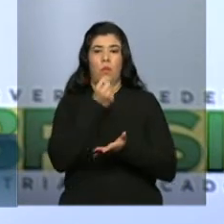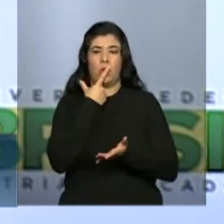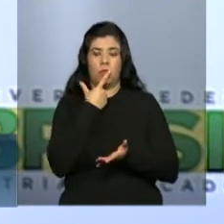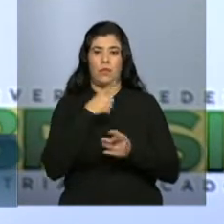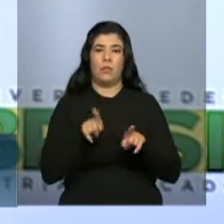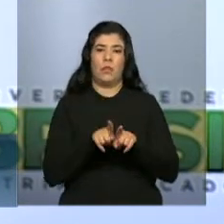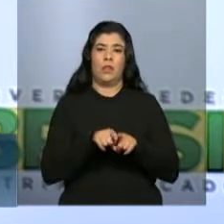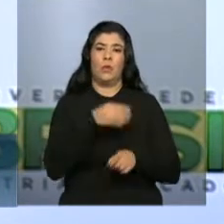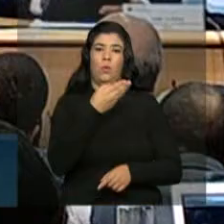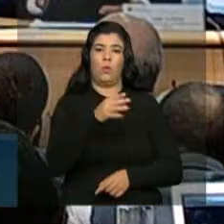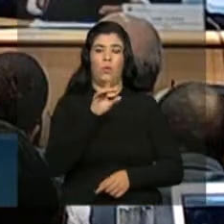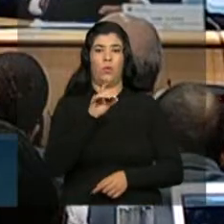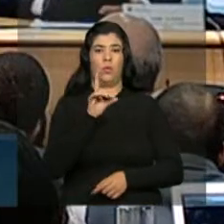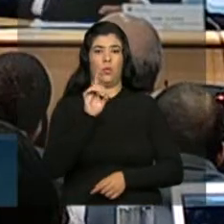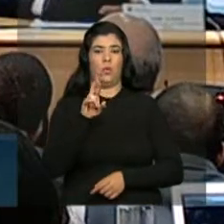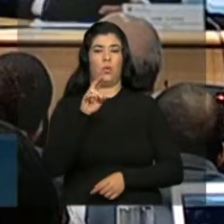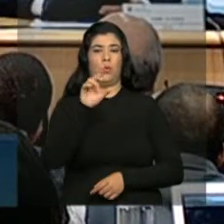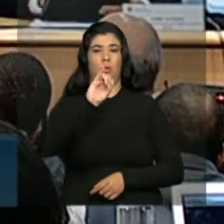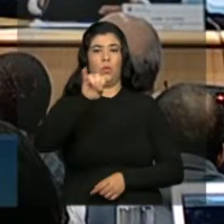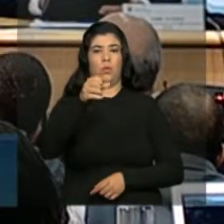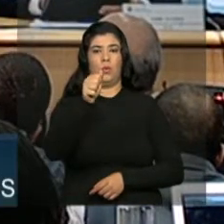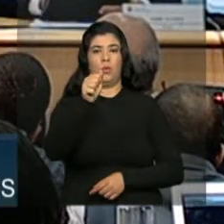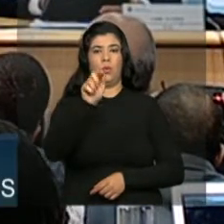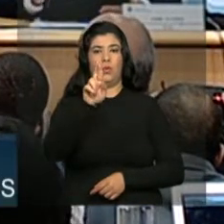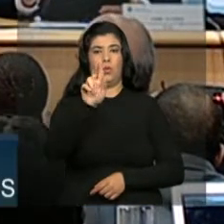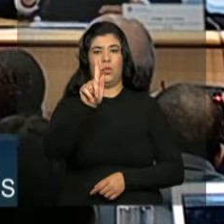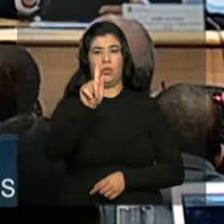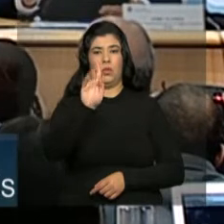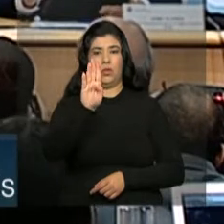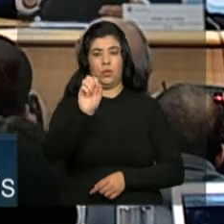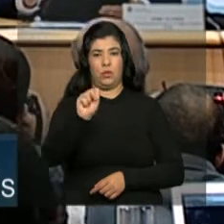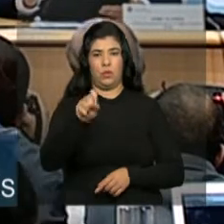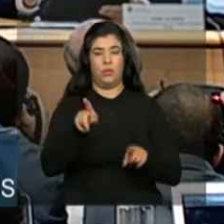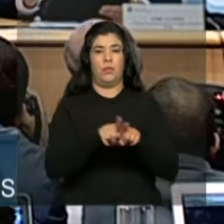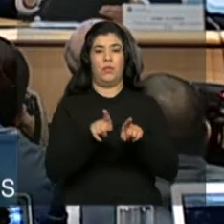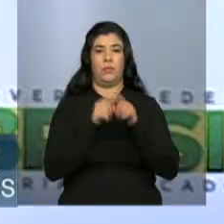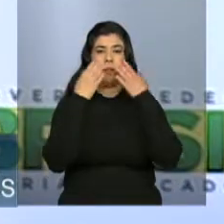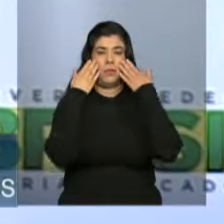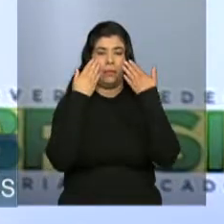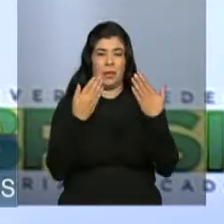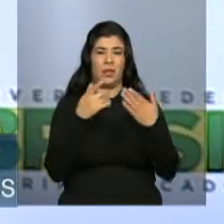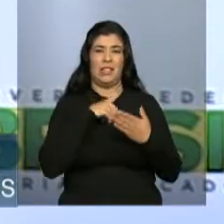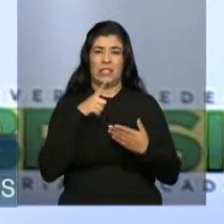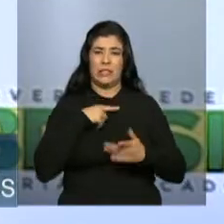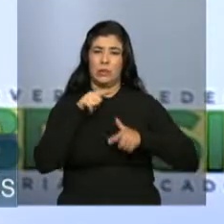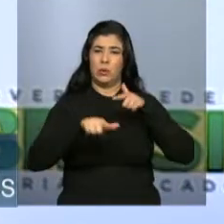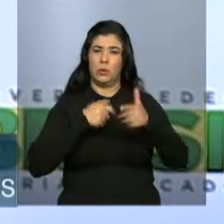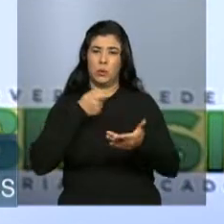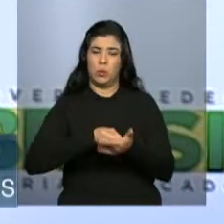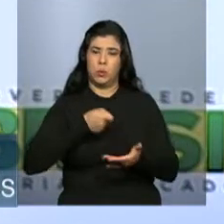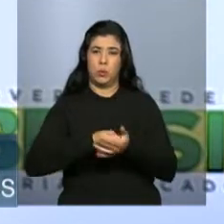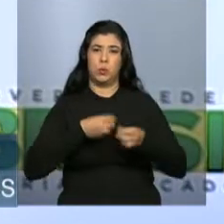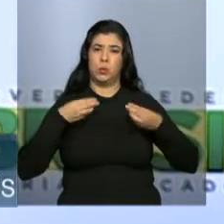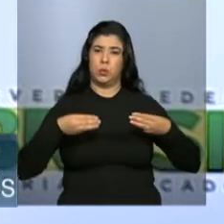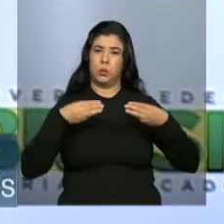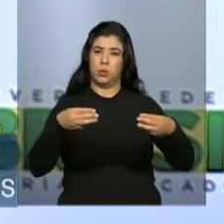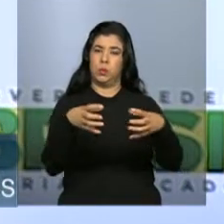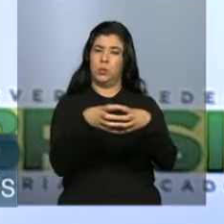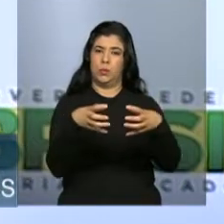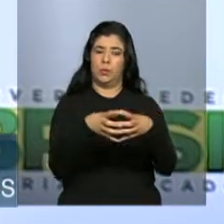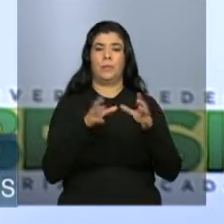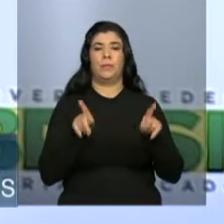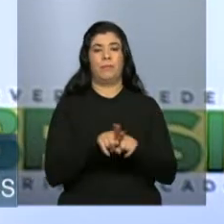vai apresentar mais um trabalho muito intenso das equipes dos Ministérios e eu quero já